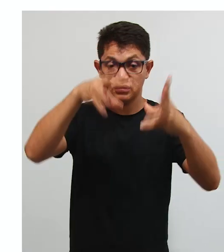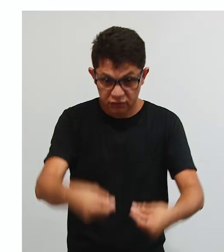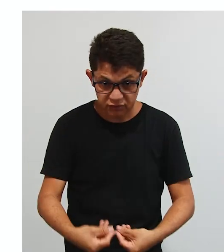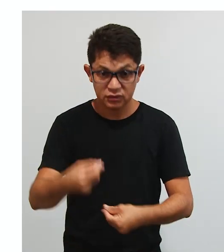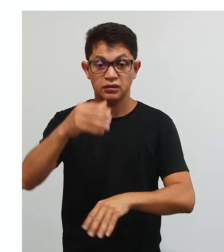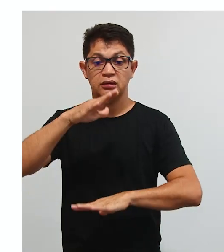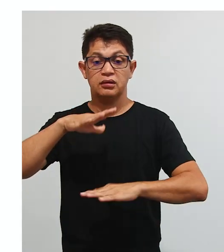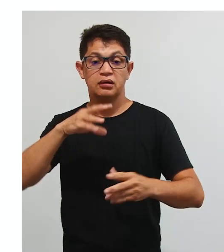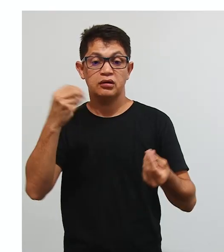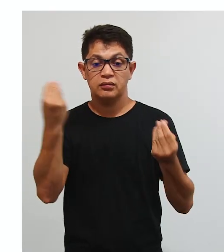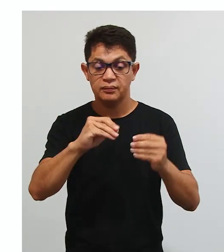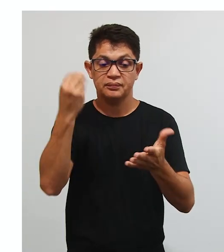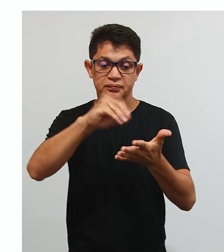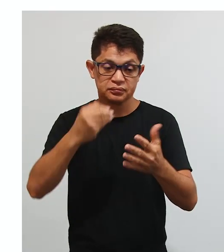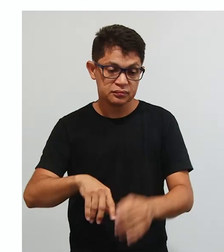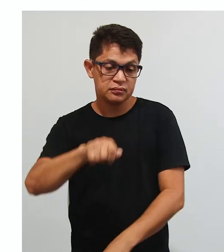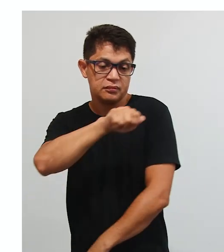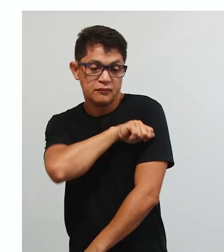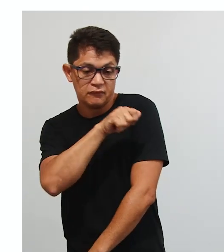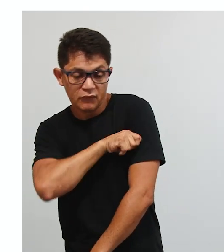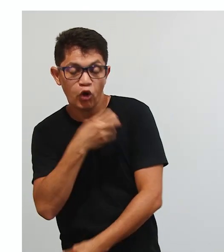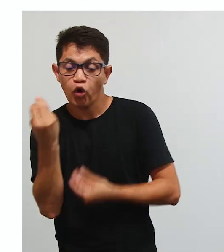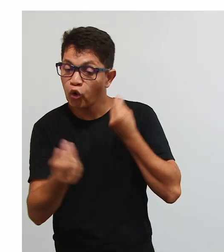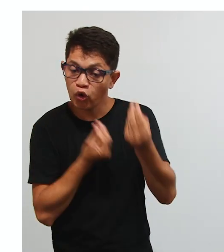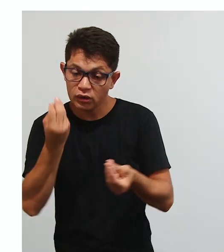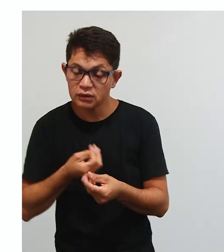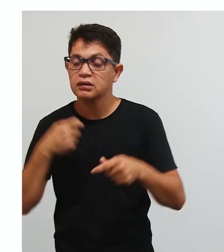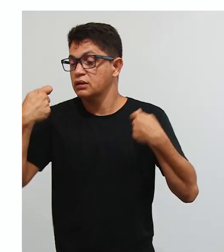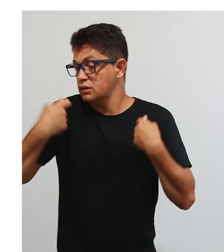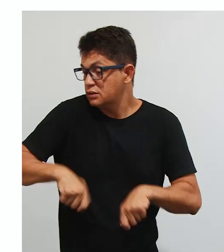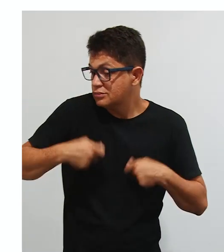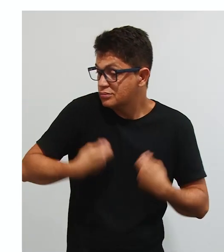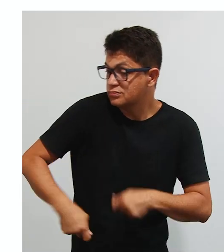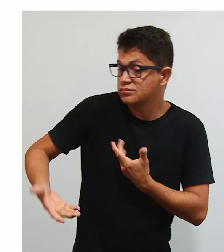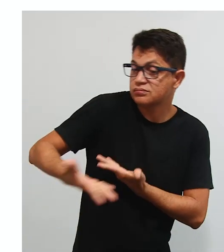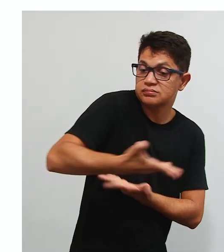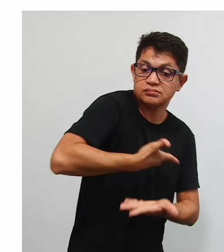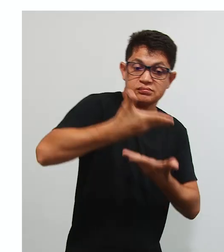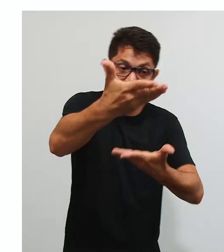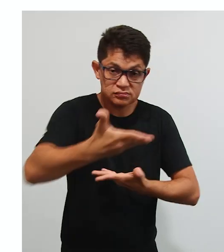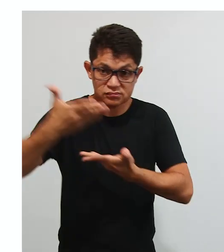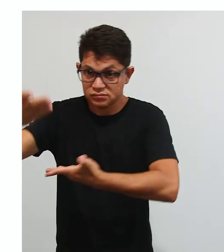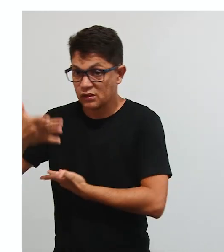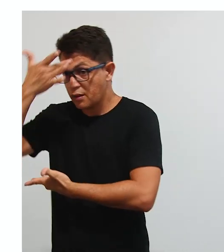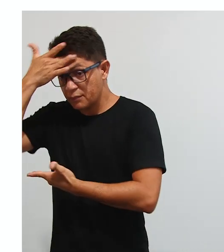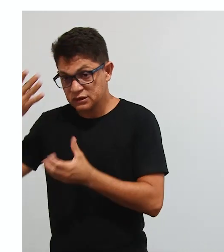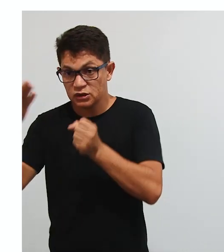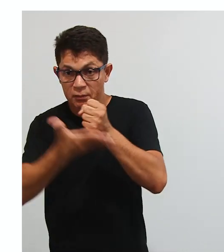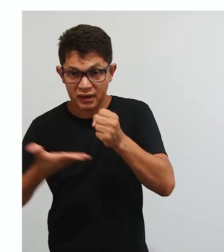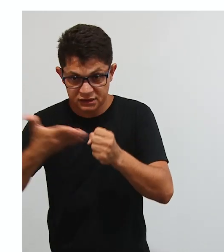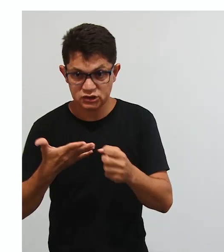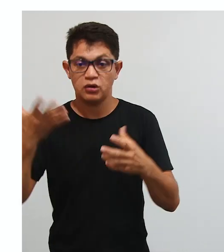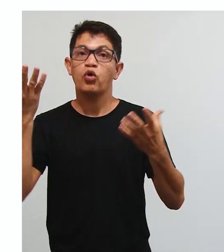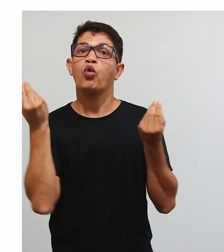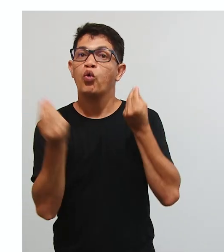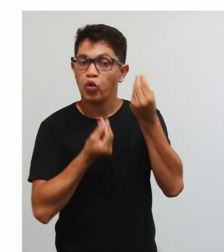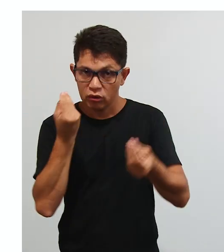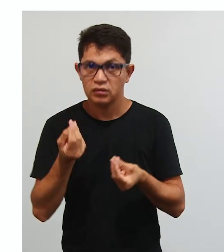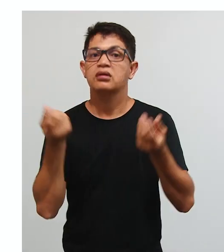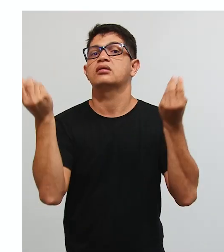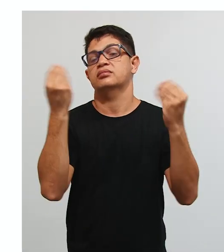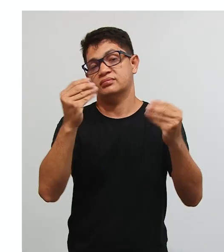Todos os currículos escolares, elas necessitam atender, basicamente, a